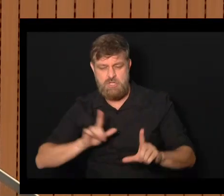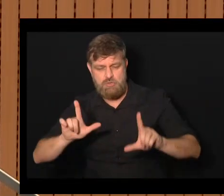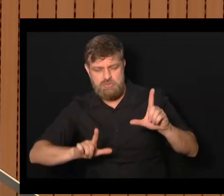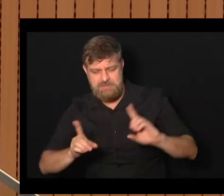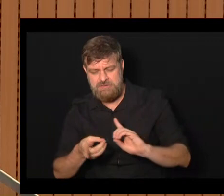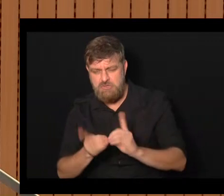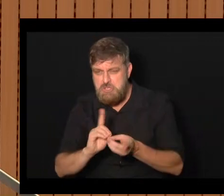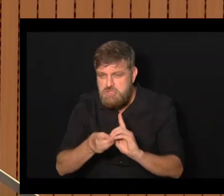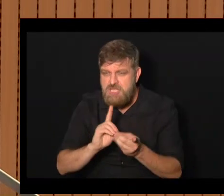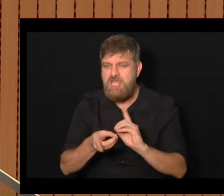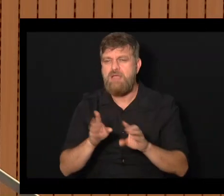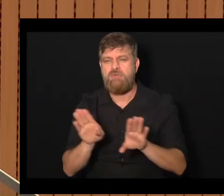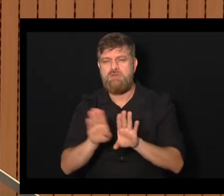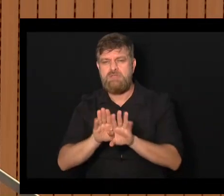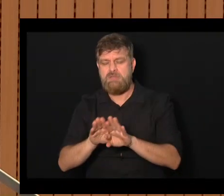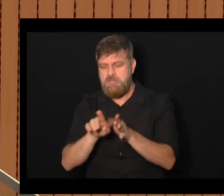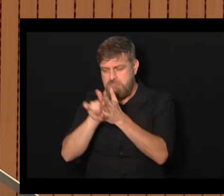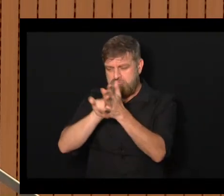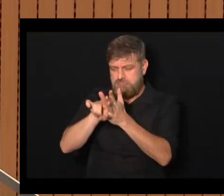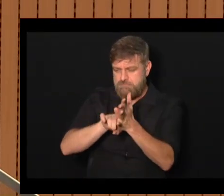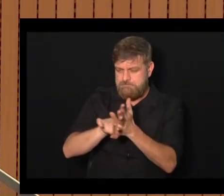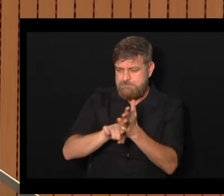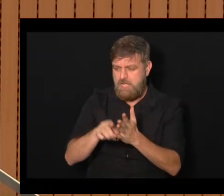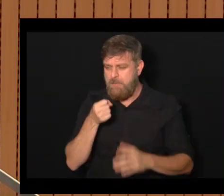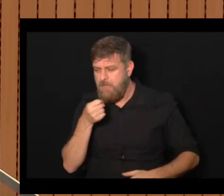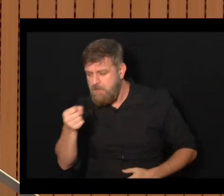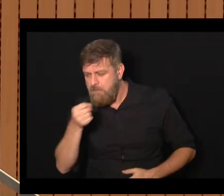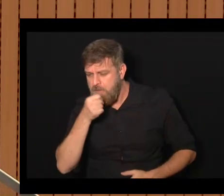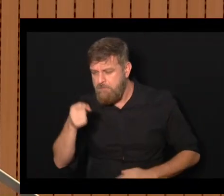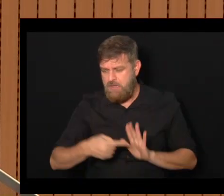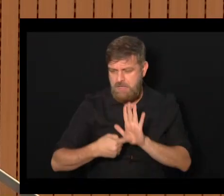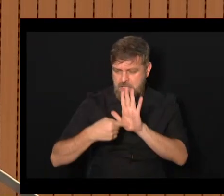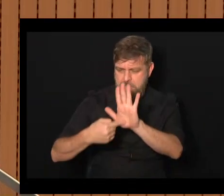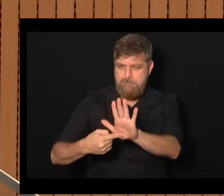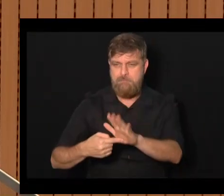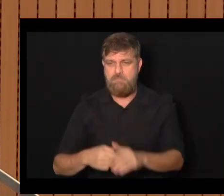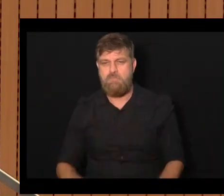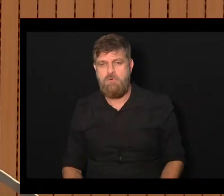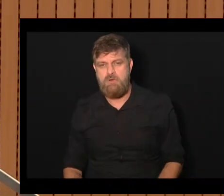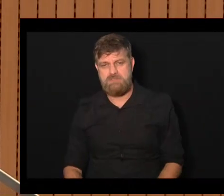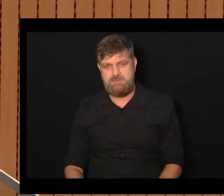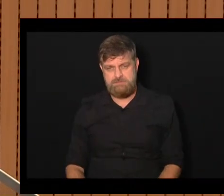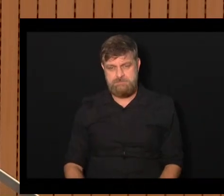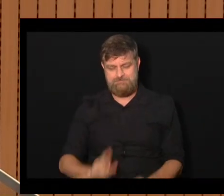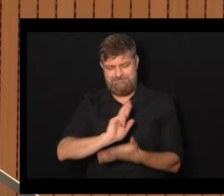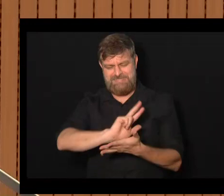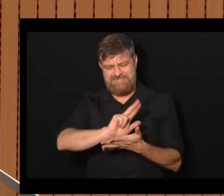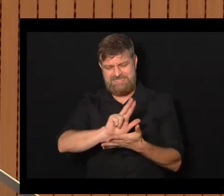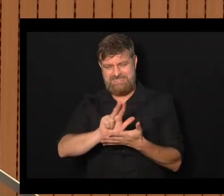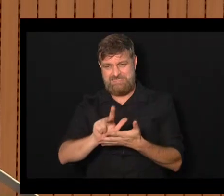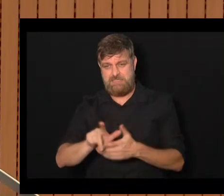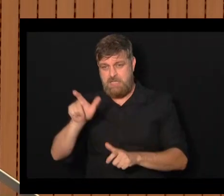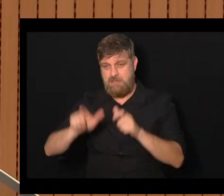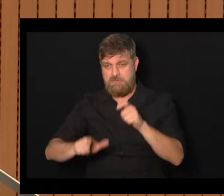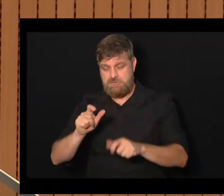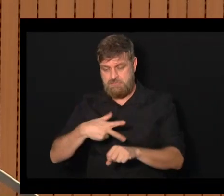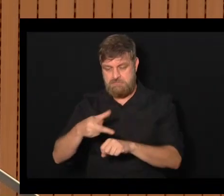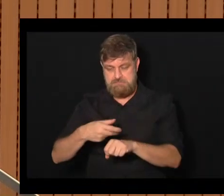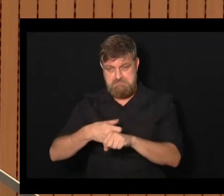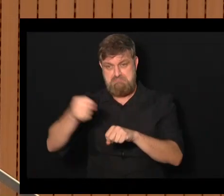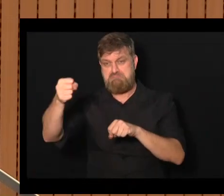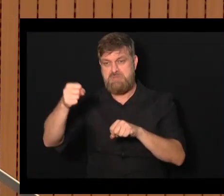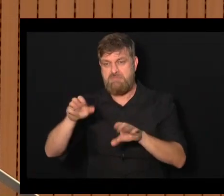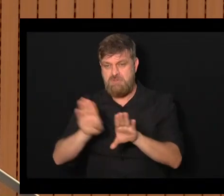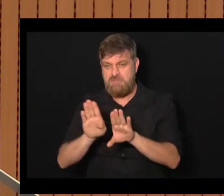dinâmico, um jornalismo investigativo também, com documentários, reportagens que conquistam prêmios